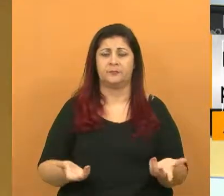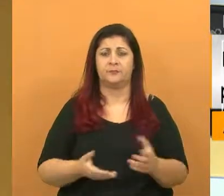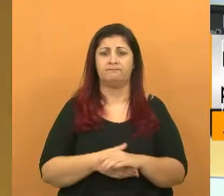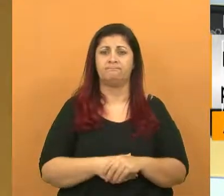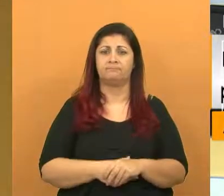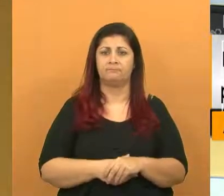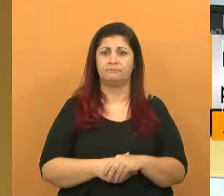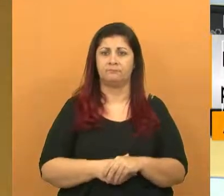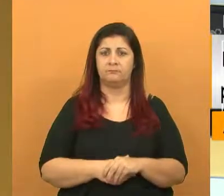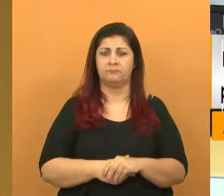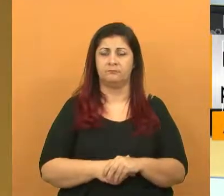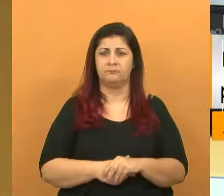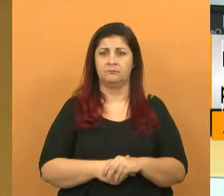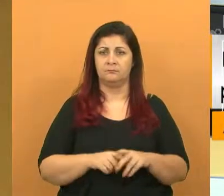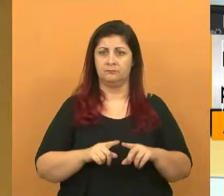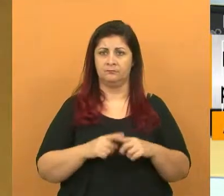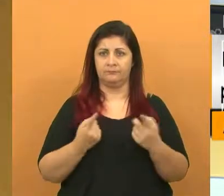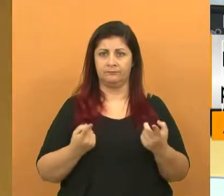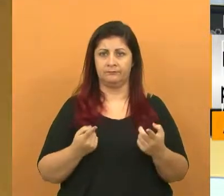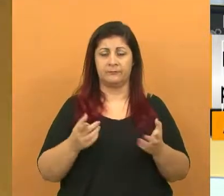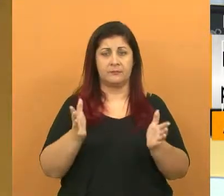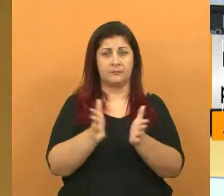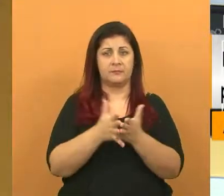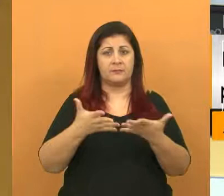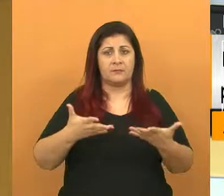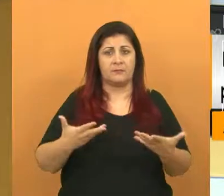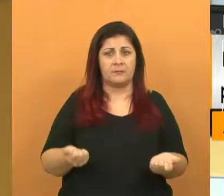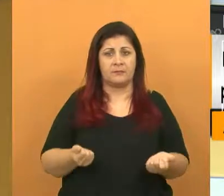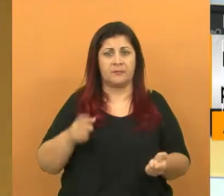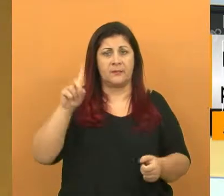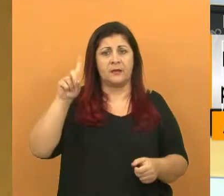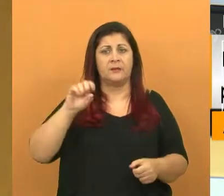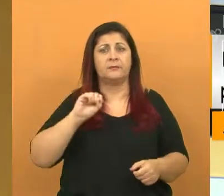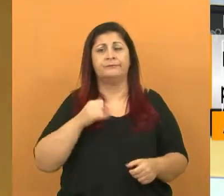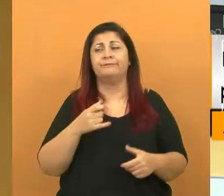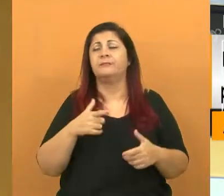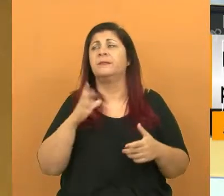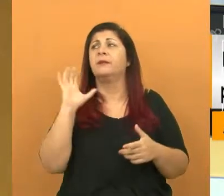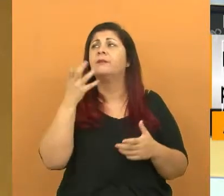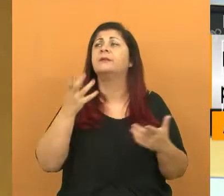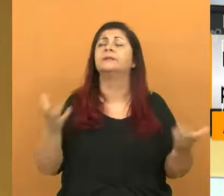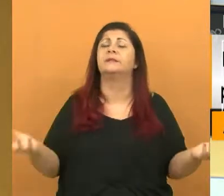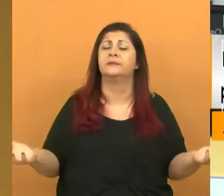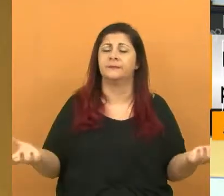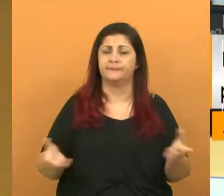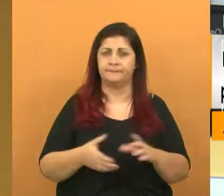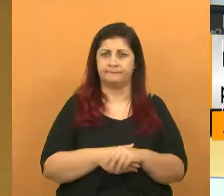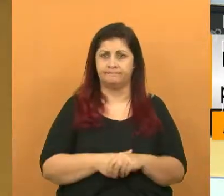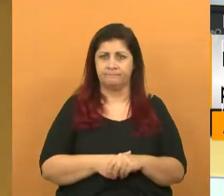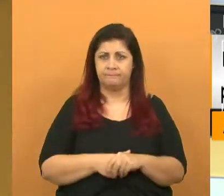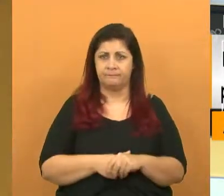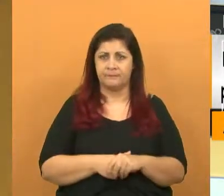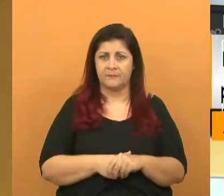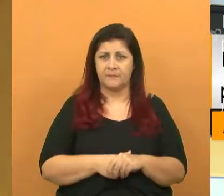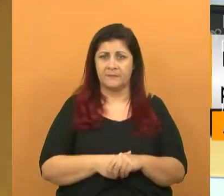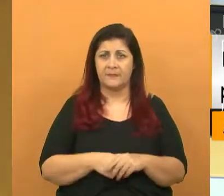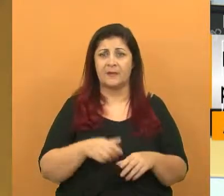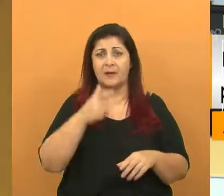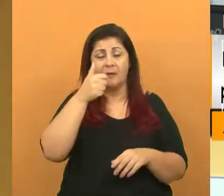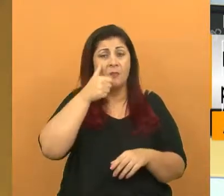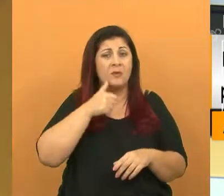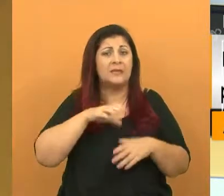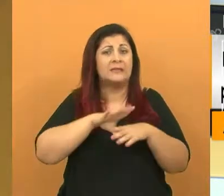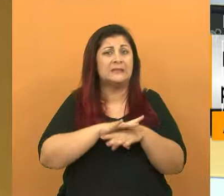maravilha. Mais um milagre de Deus que não acontecesse nada. Mas quanto vai ficando, gravando